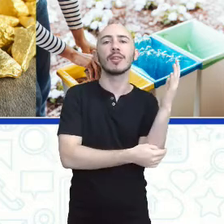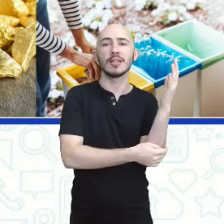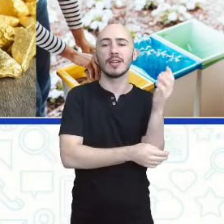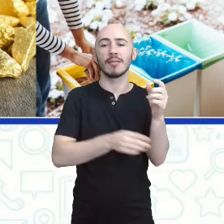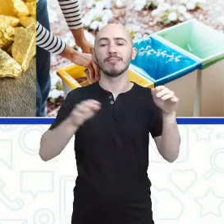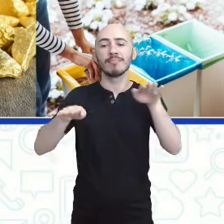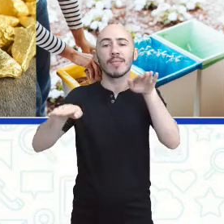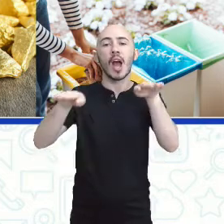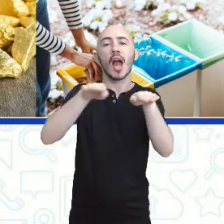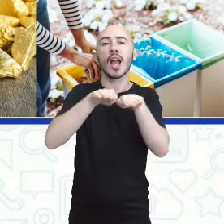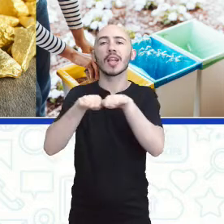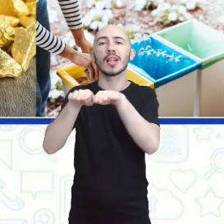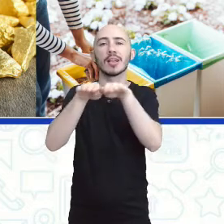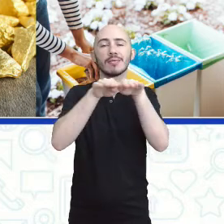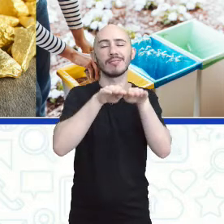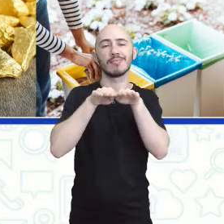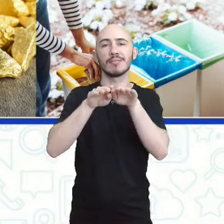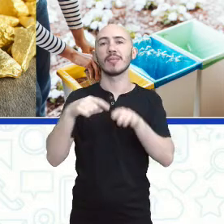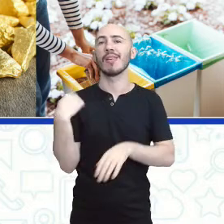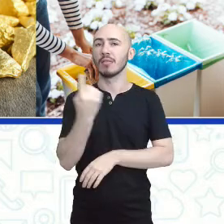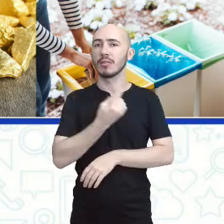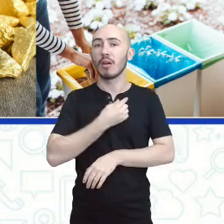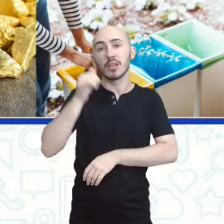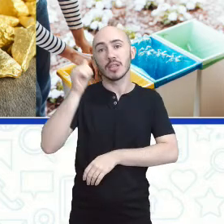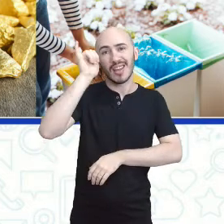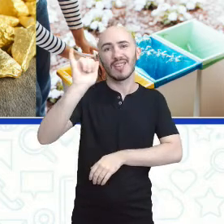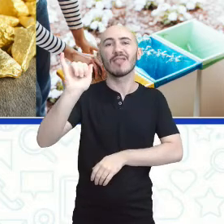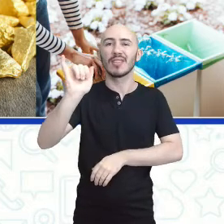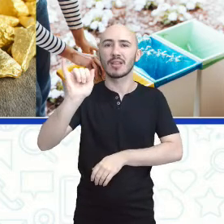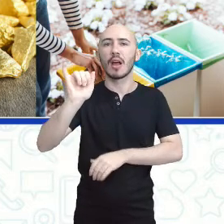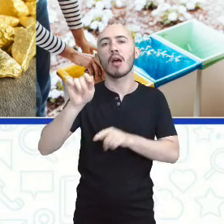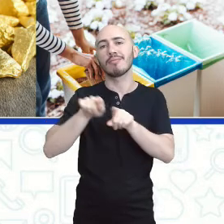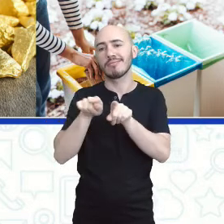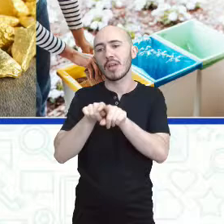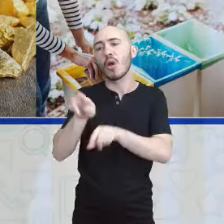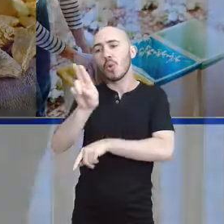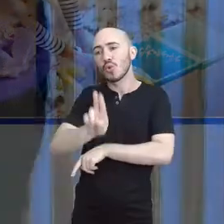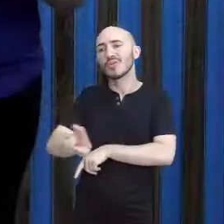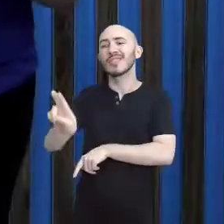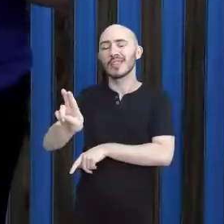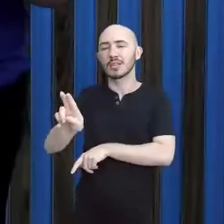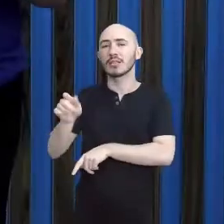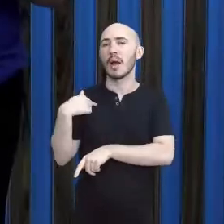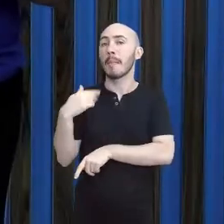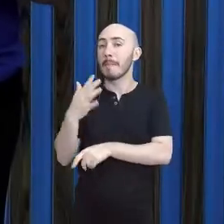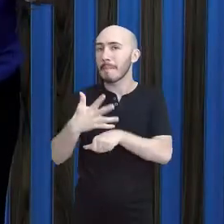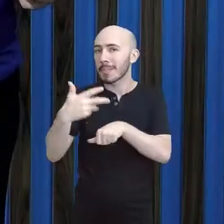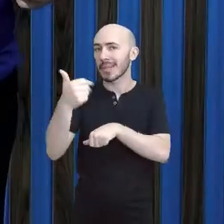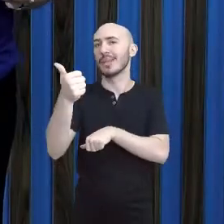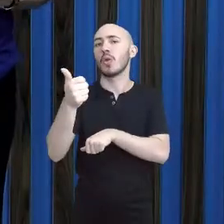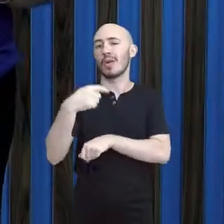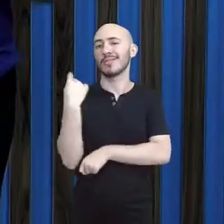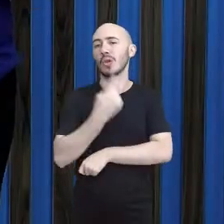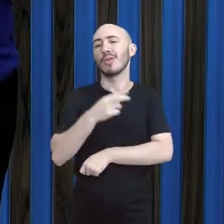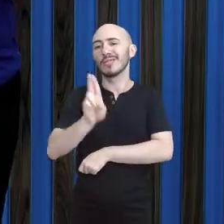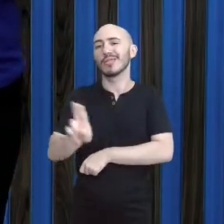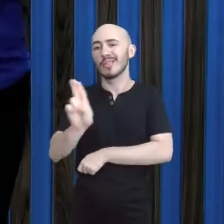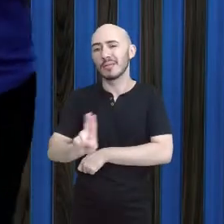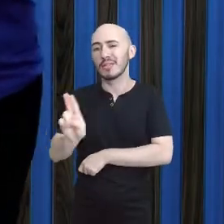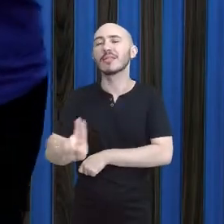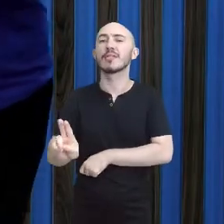nossos recursos e utilizar melhor o que a gente consome. Então, gente, a sustentabilidade